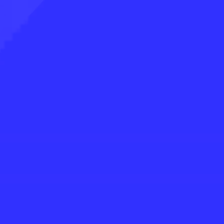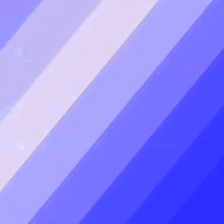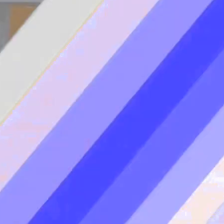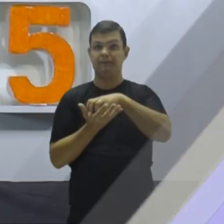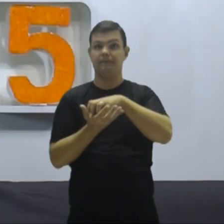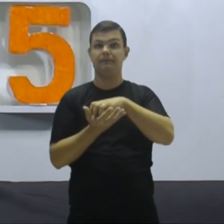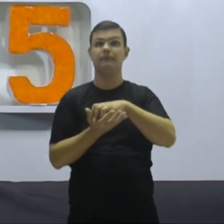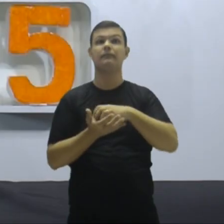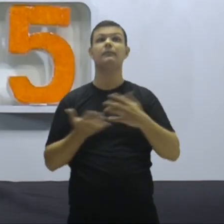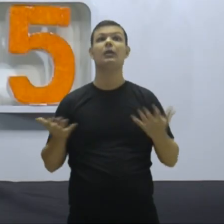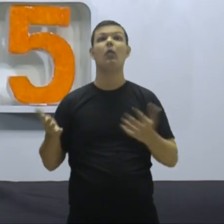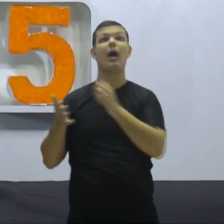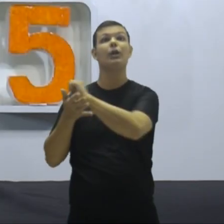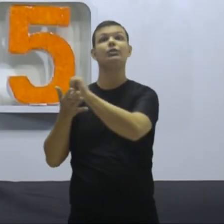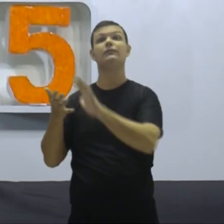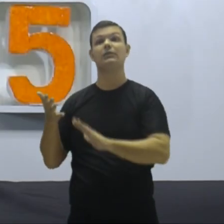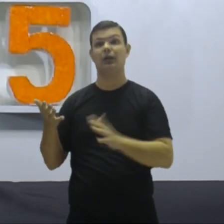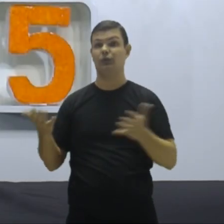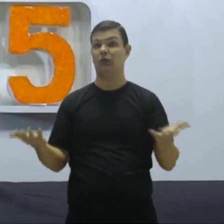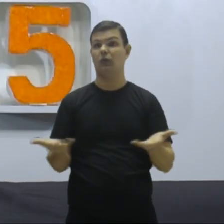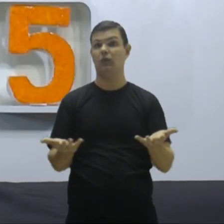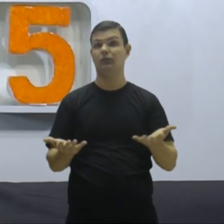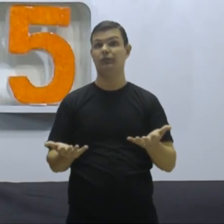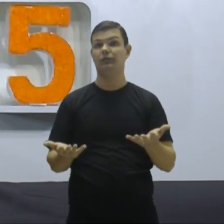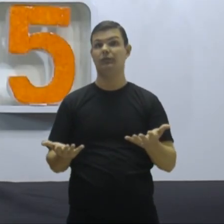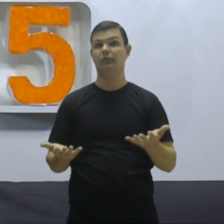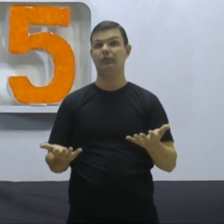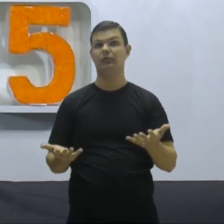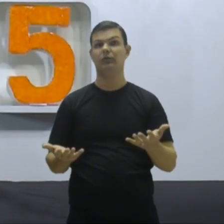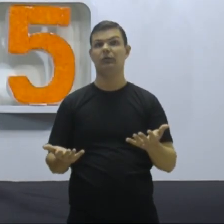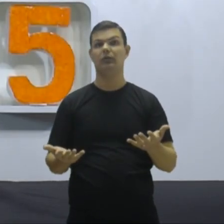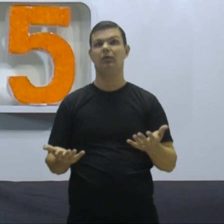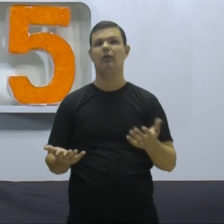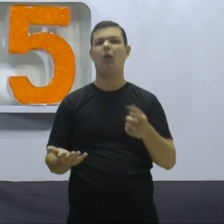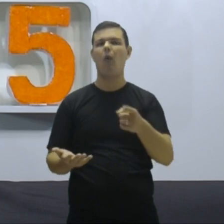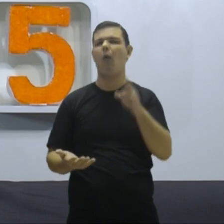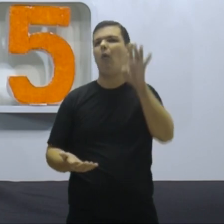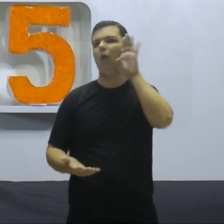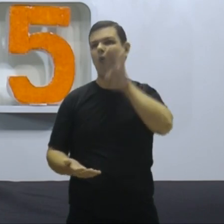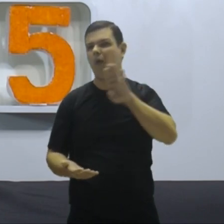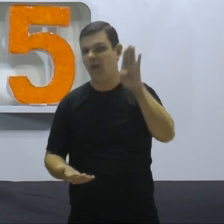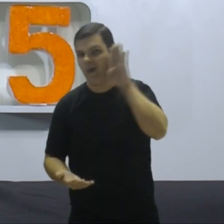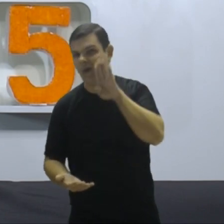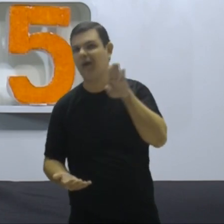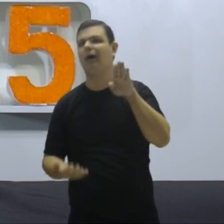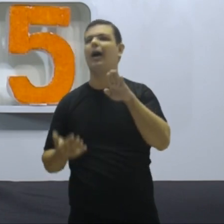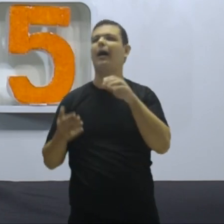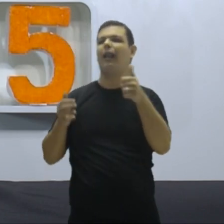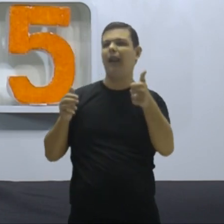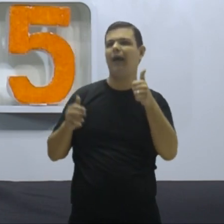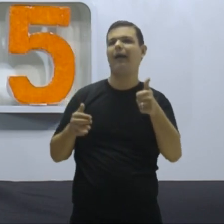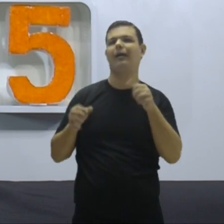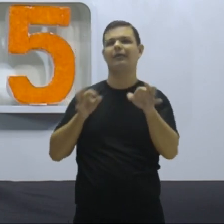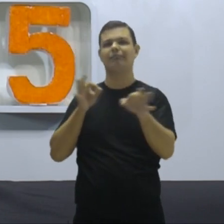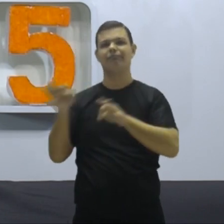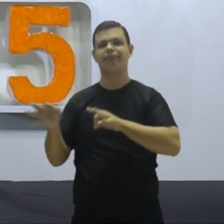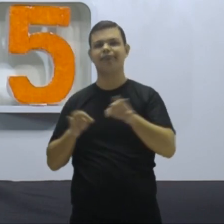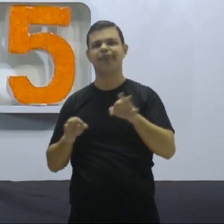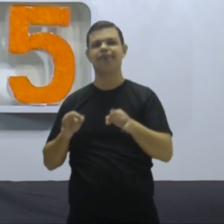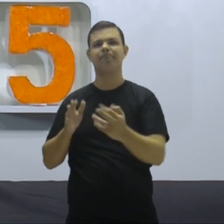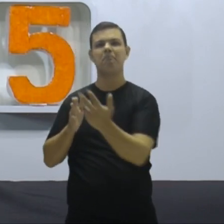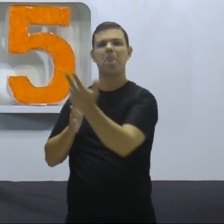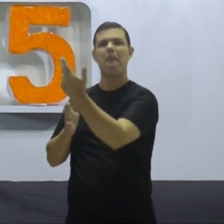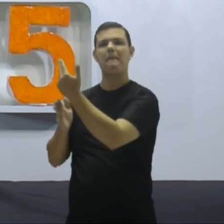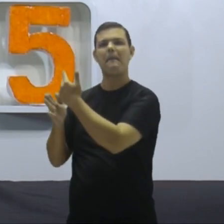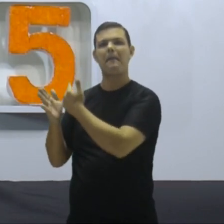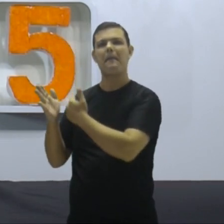de atividade para hoje, o professor gostaria que você fizesse uma atividade bem legal, bem bacana, uma pintura